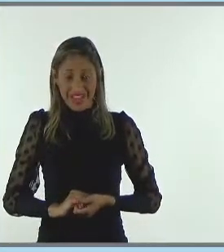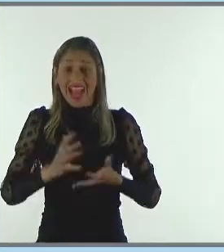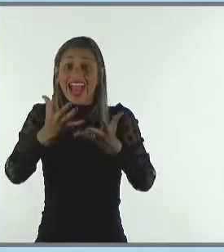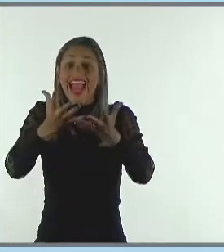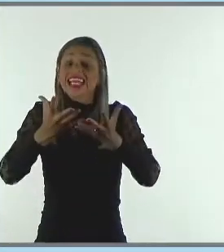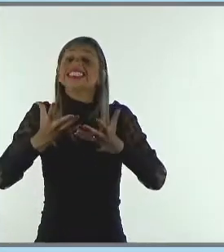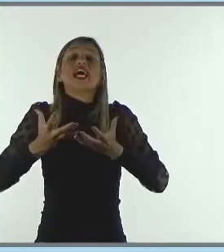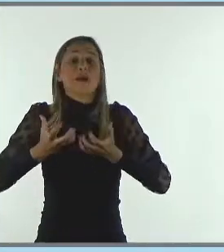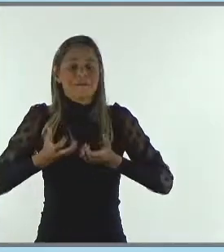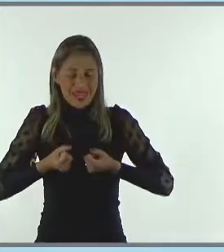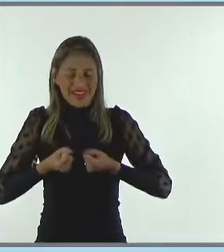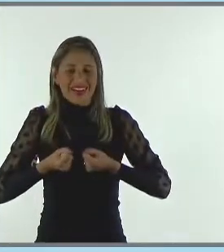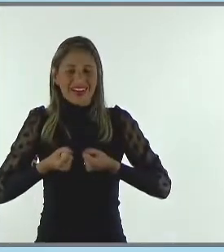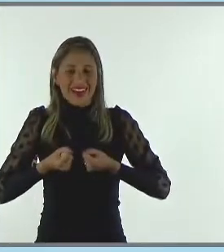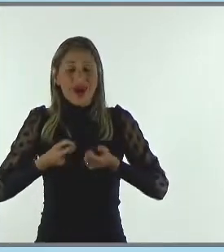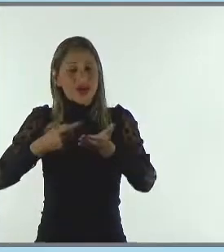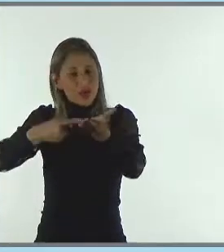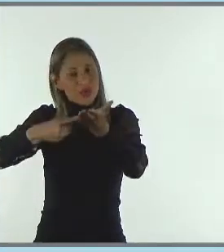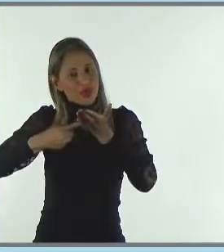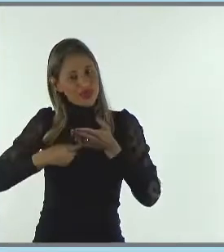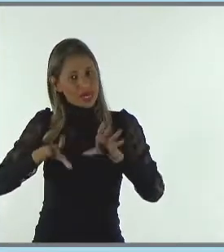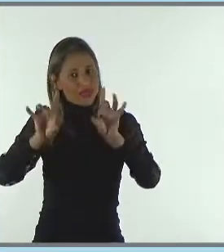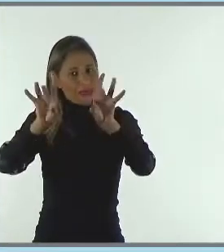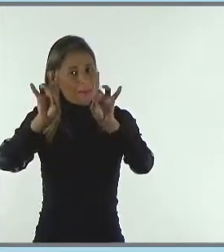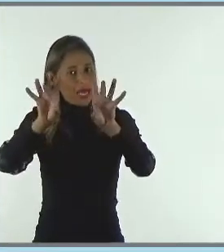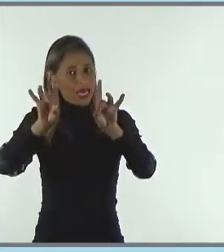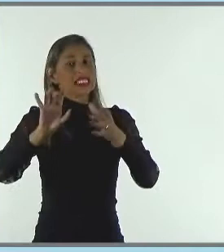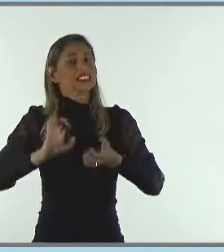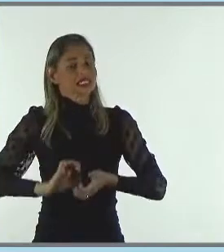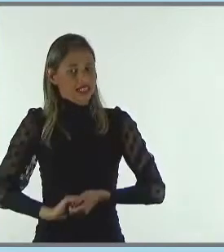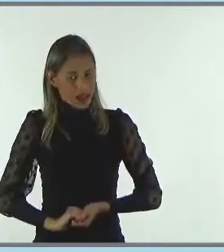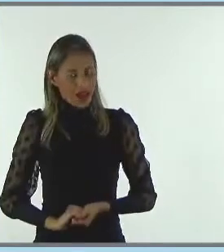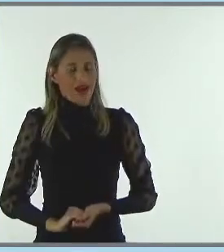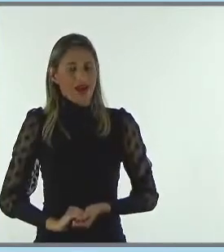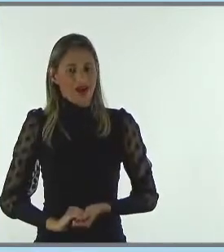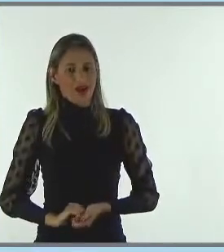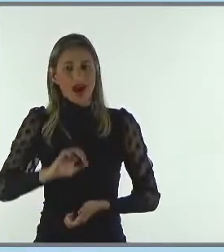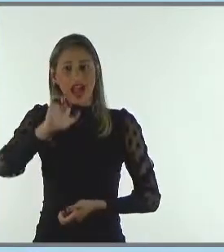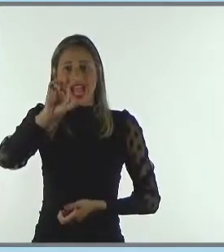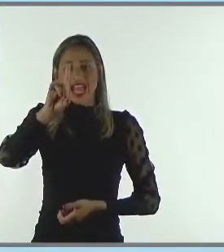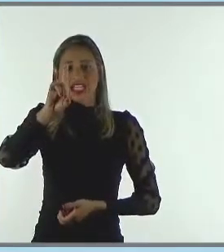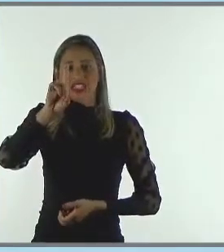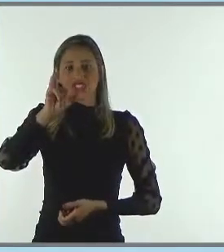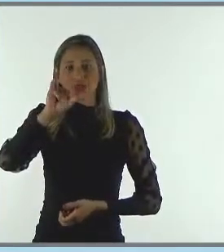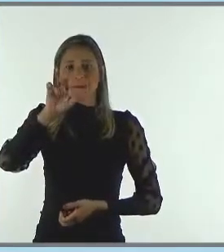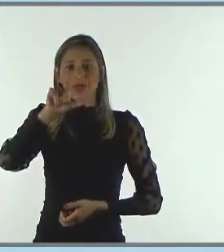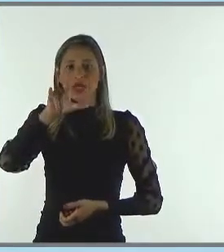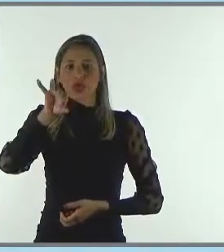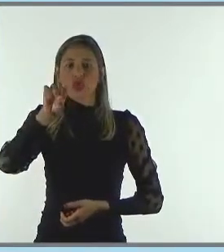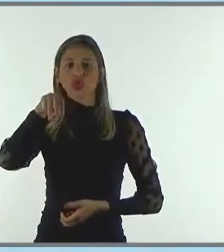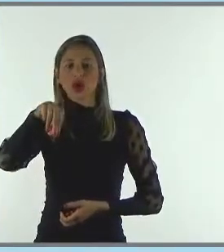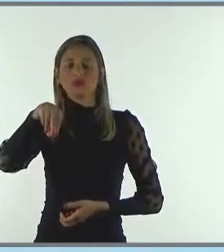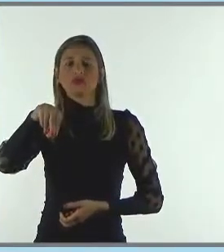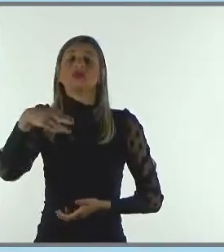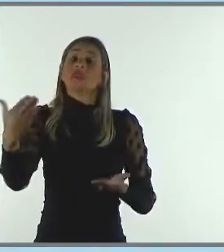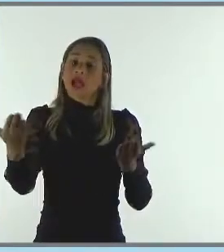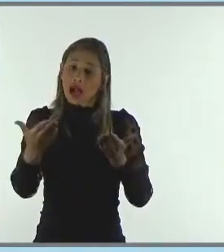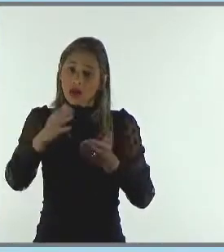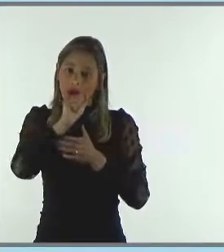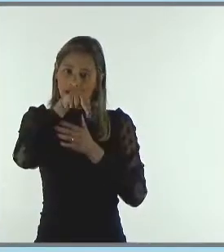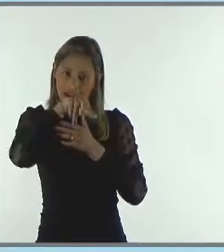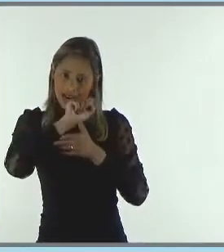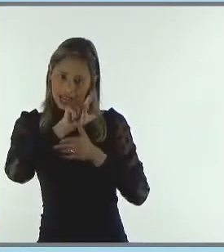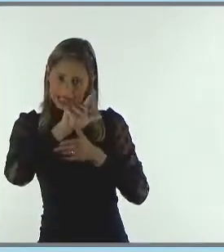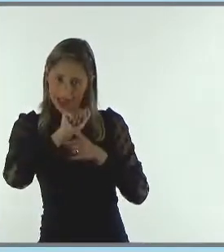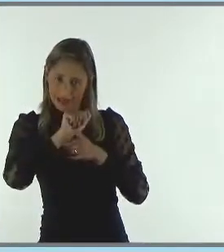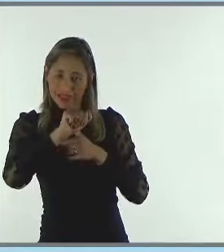receber o nosso convidado muito especial, que é o Edmilson. E eu vou passar a palavra para a Anelisa,